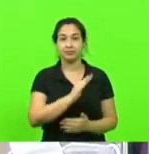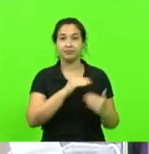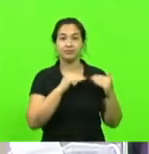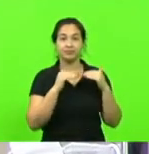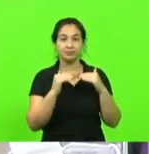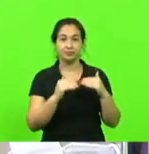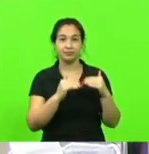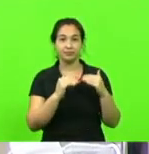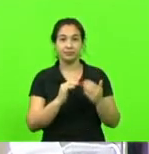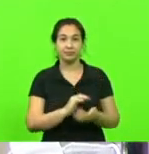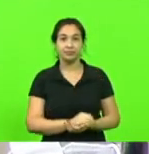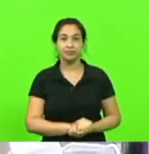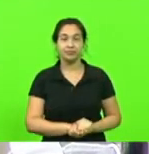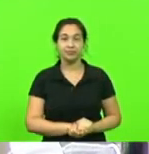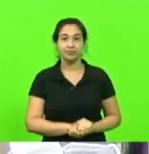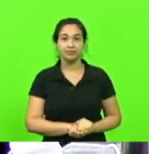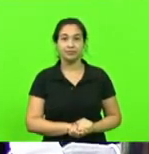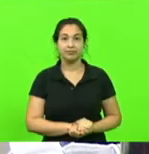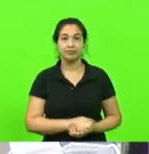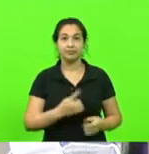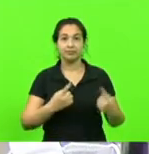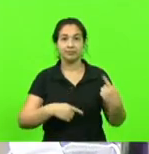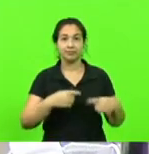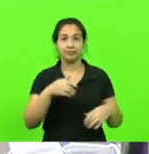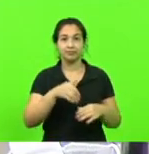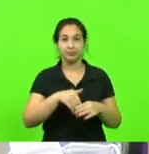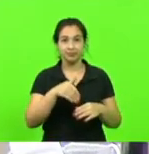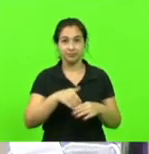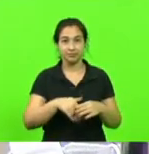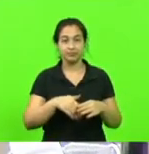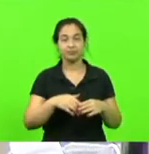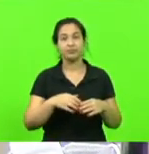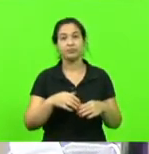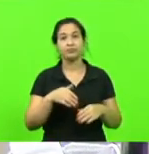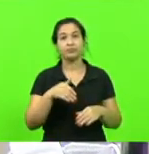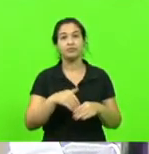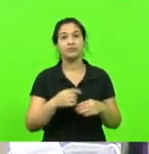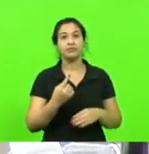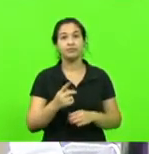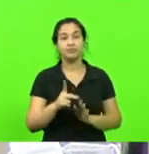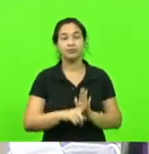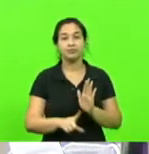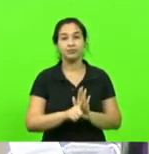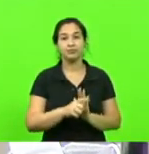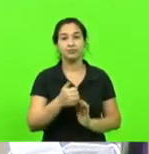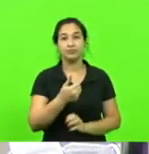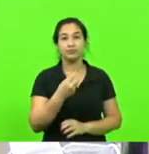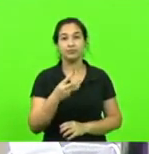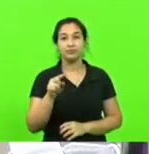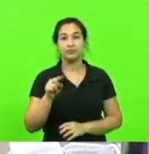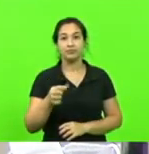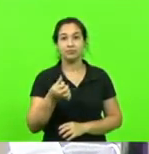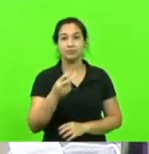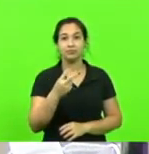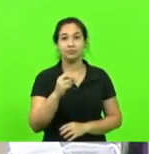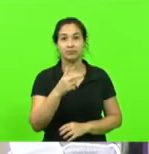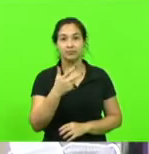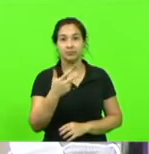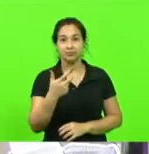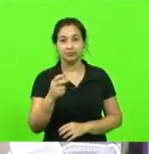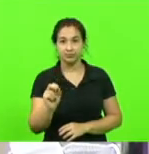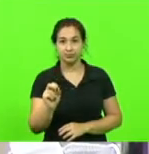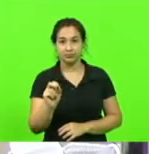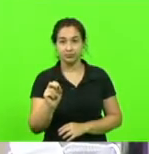por unanimidade. Discussão e votação em turno único do projeto de lei 13.6/2020, autor deputado Kennedy